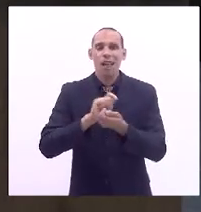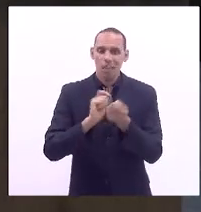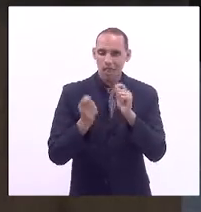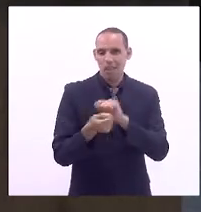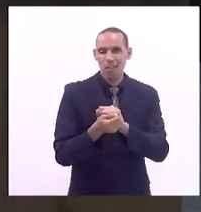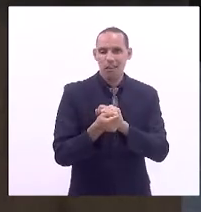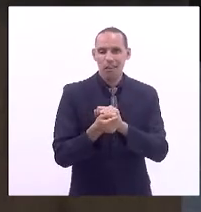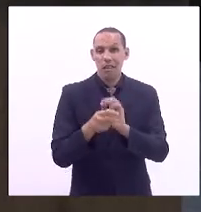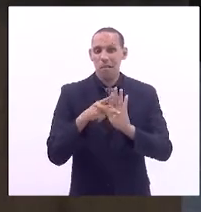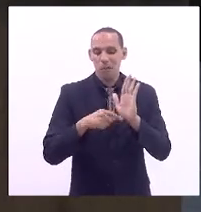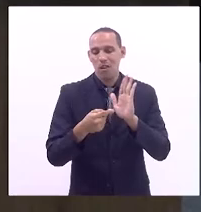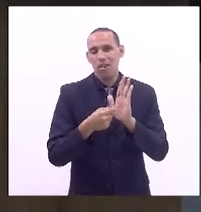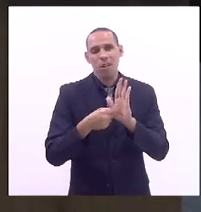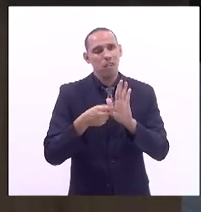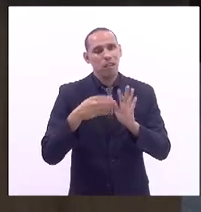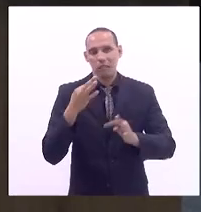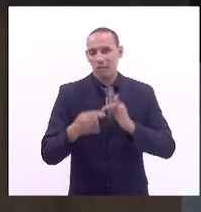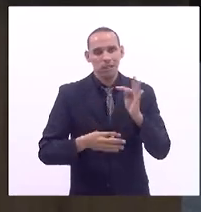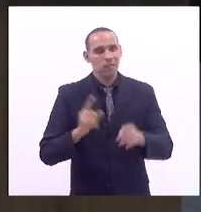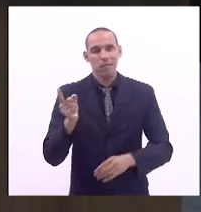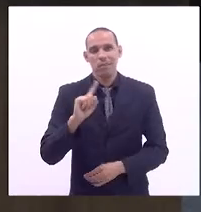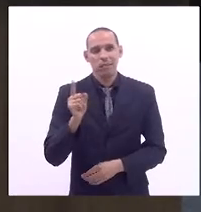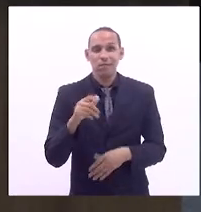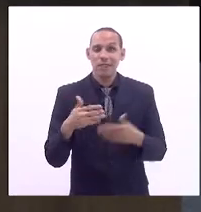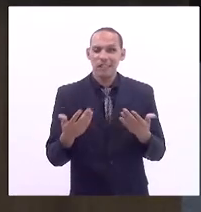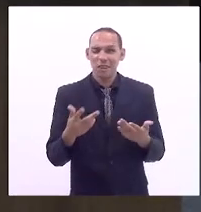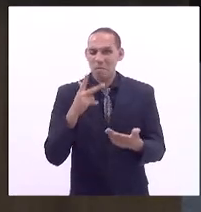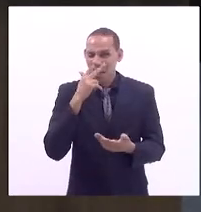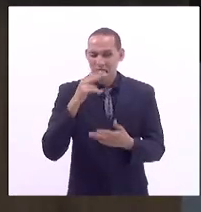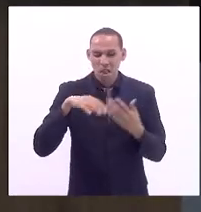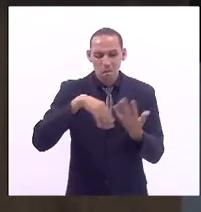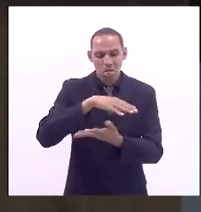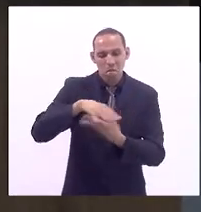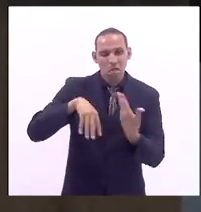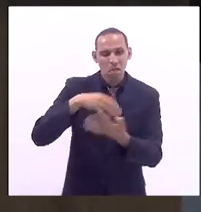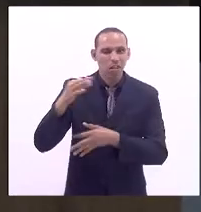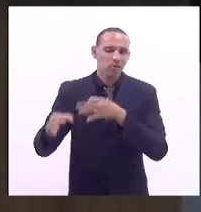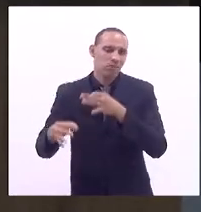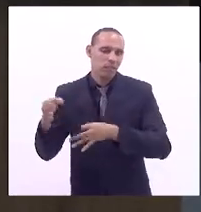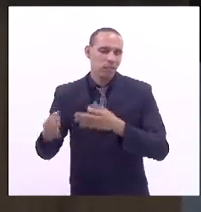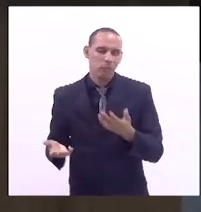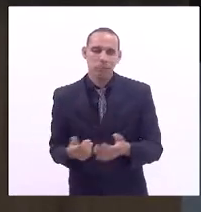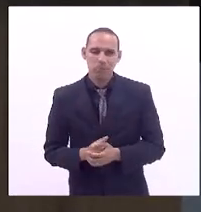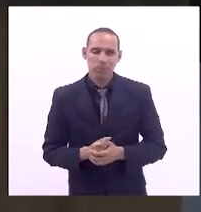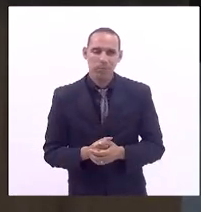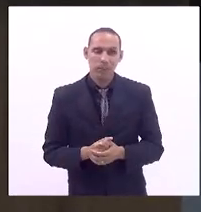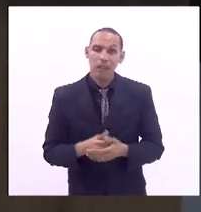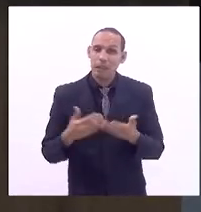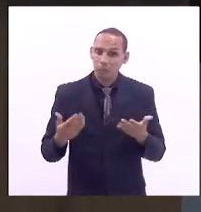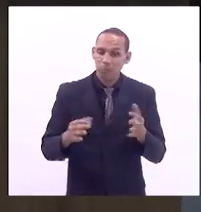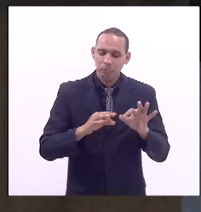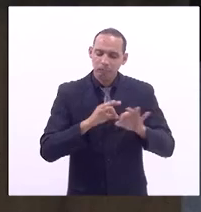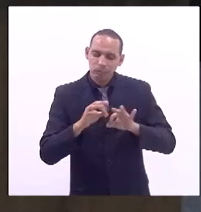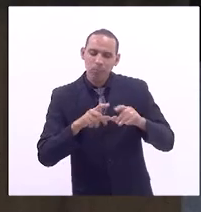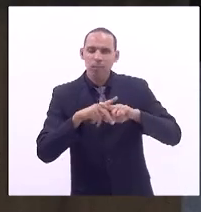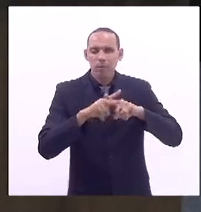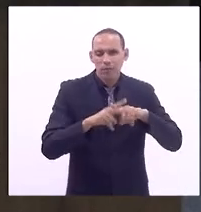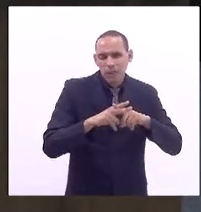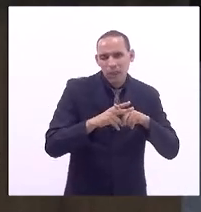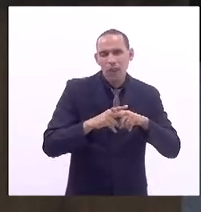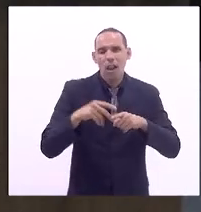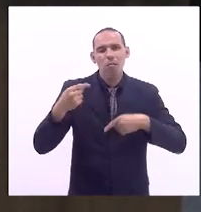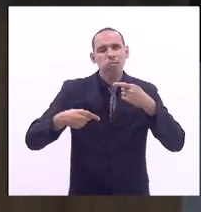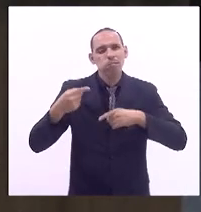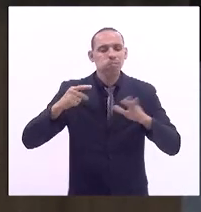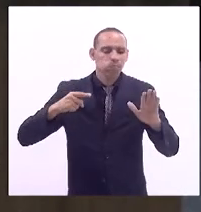o que esse projeto não trata Então acho que ele faz um embrollo jurídico para tentar sanar isso e aprofundar um